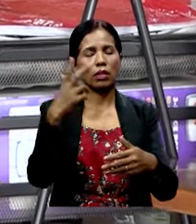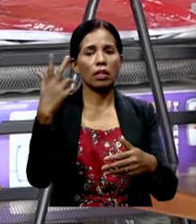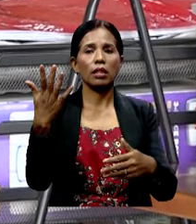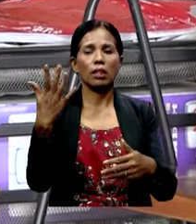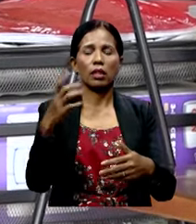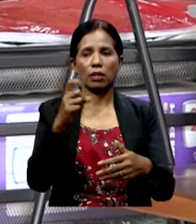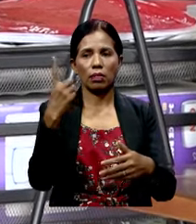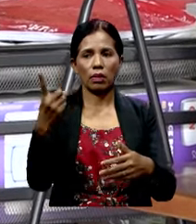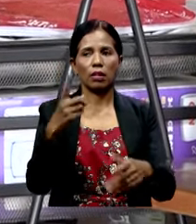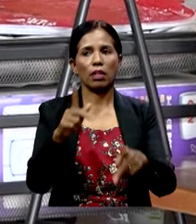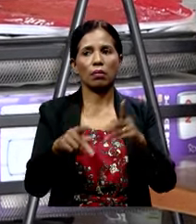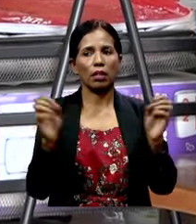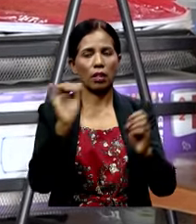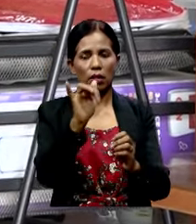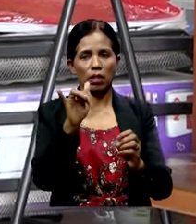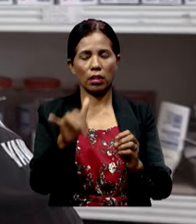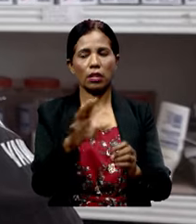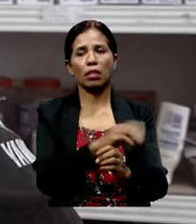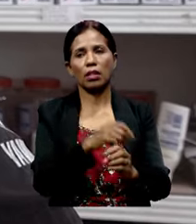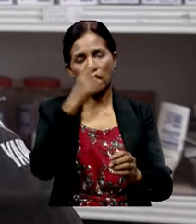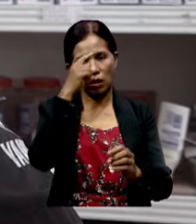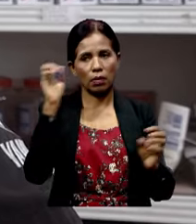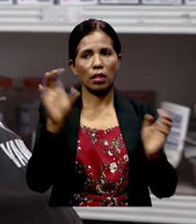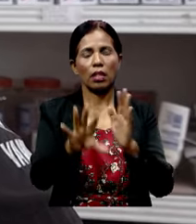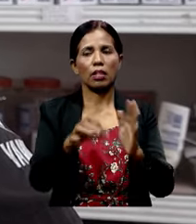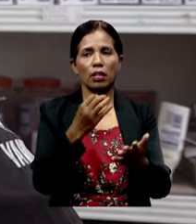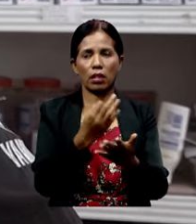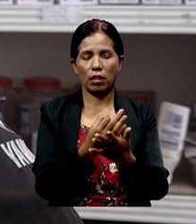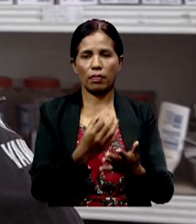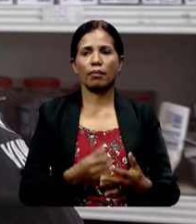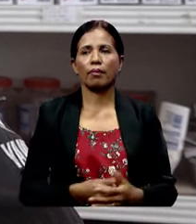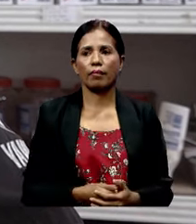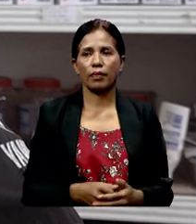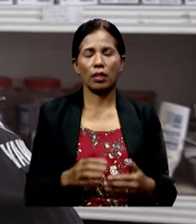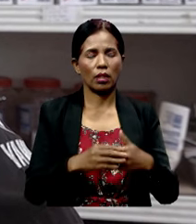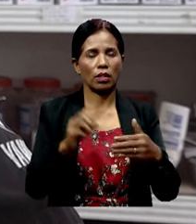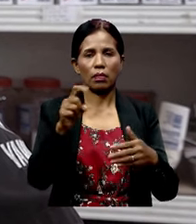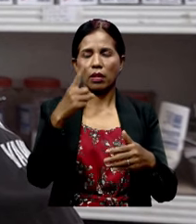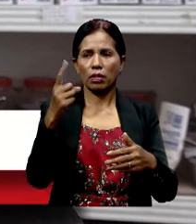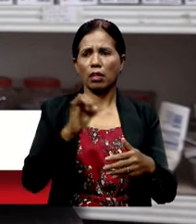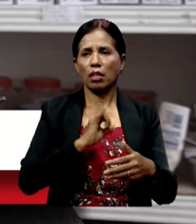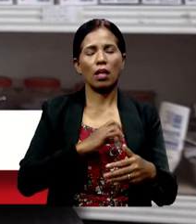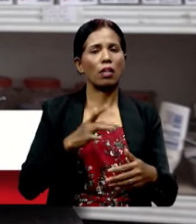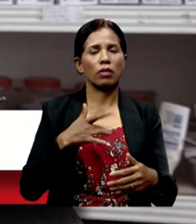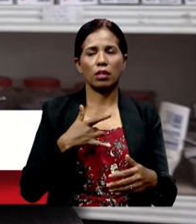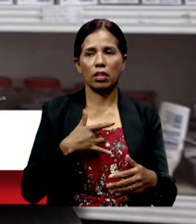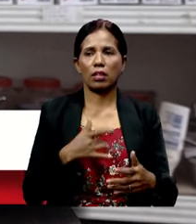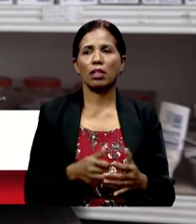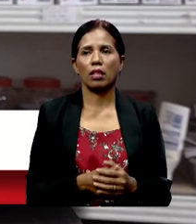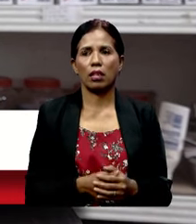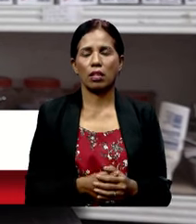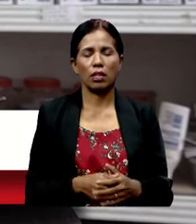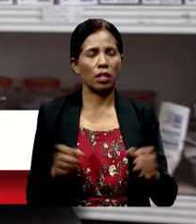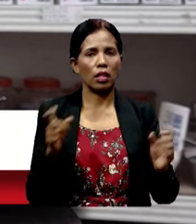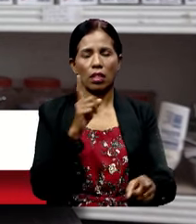mai be empresa refere La Seita ho presu ne tambala hetan lucro. 11 dolar ne, asin di ne impossible